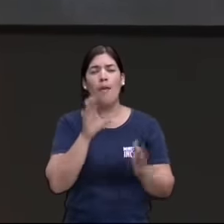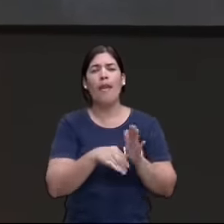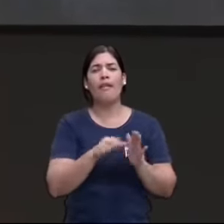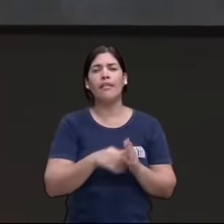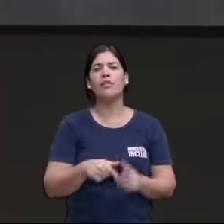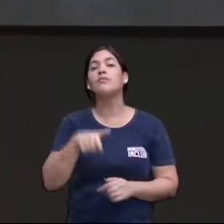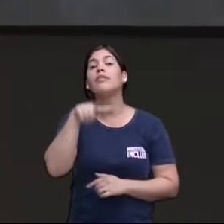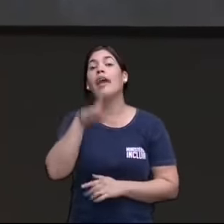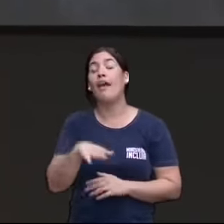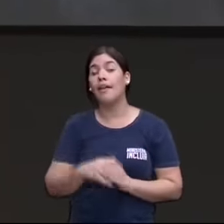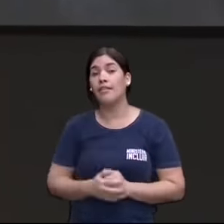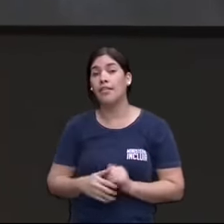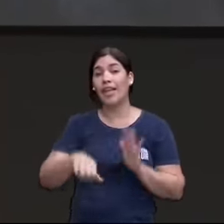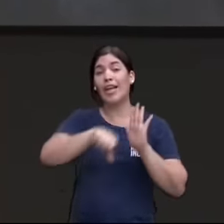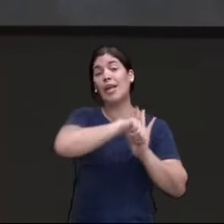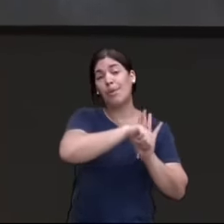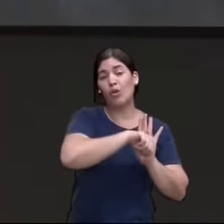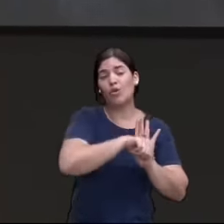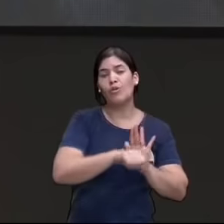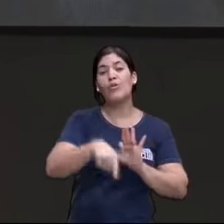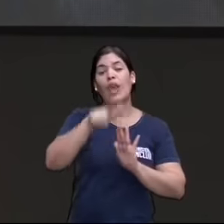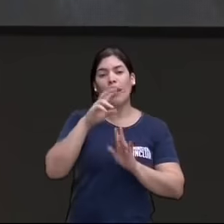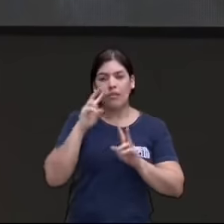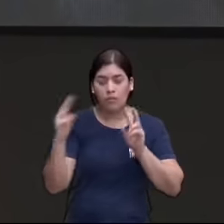era? Seu melhor amigo.